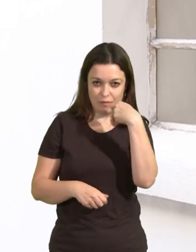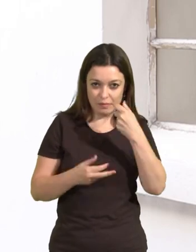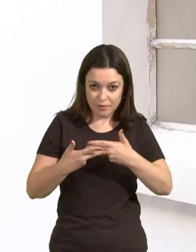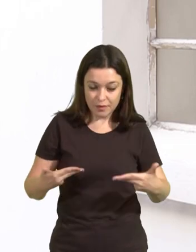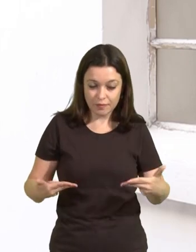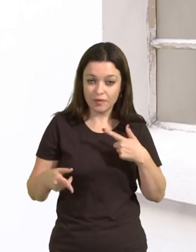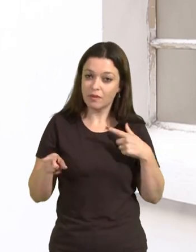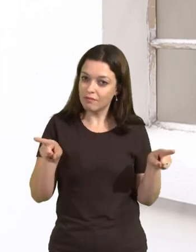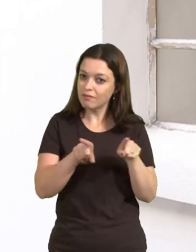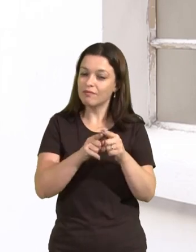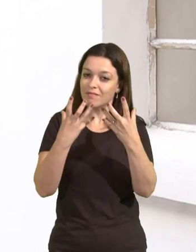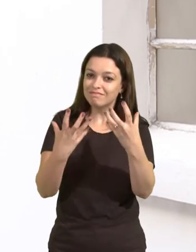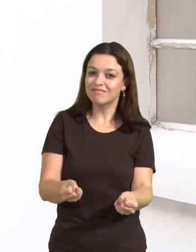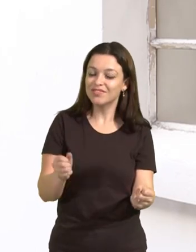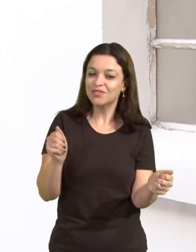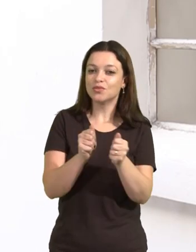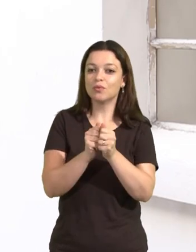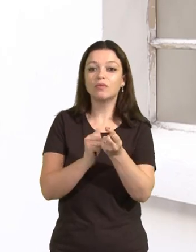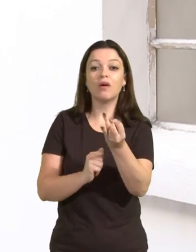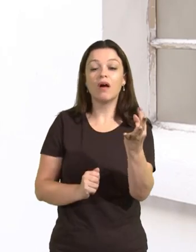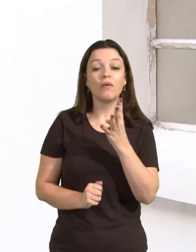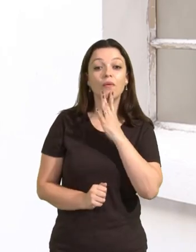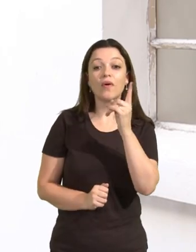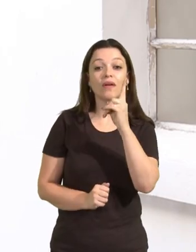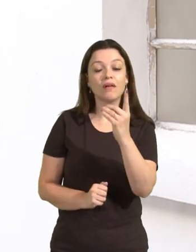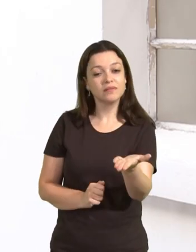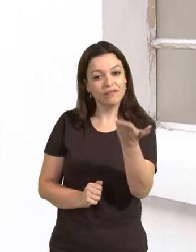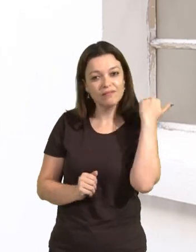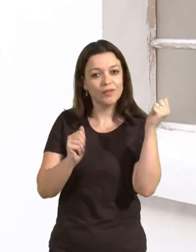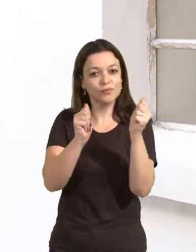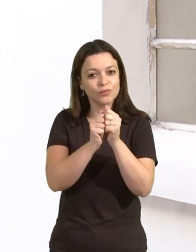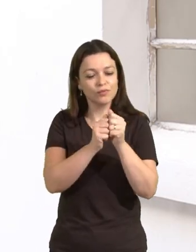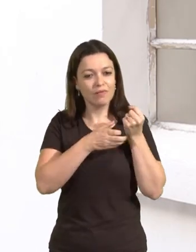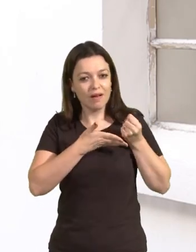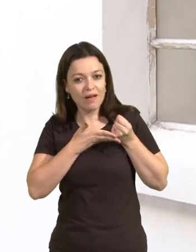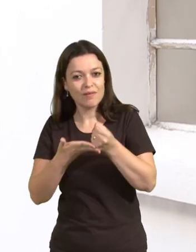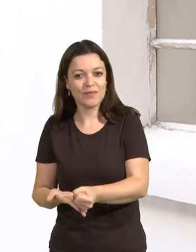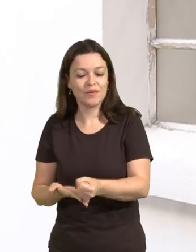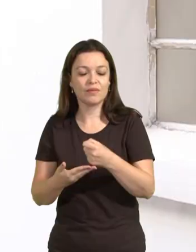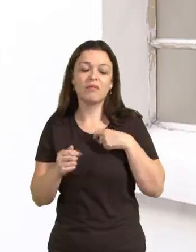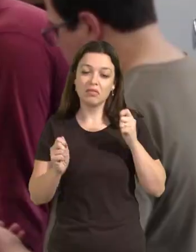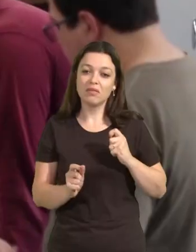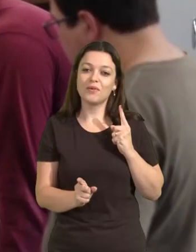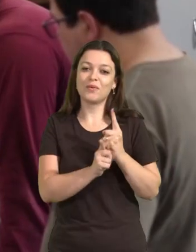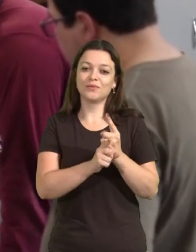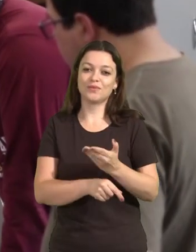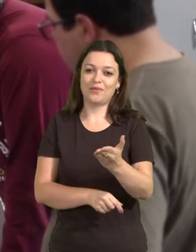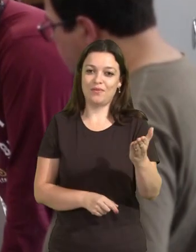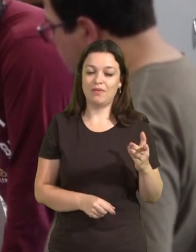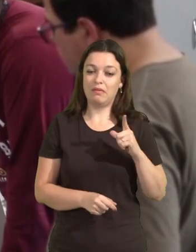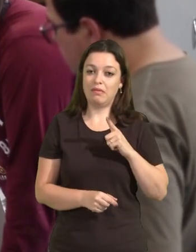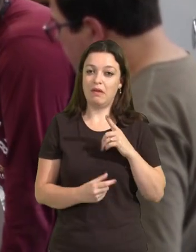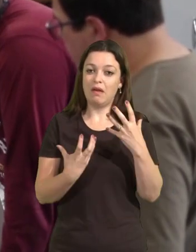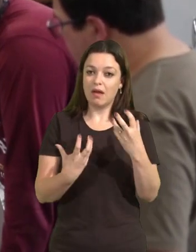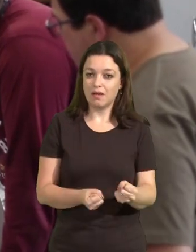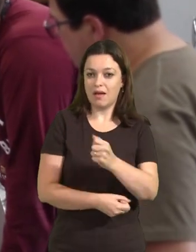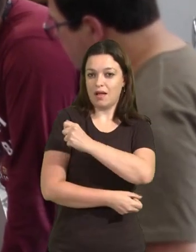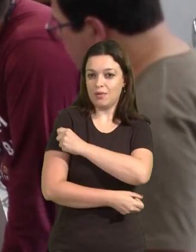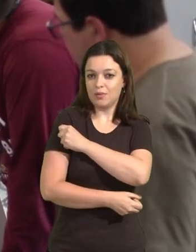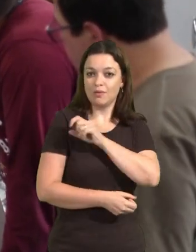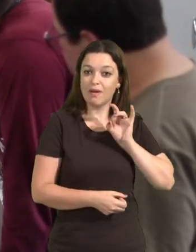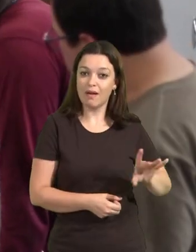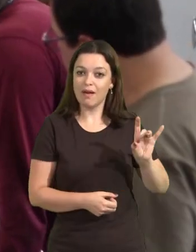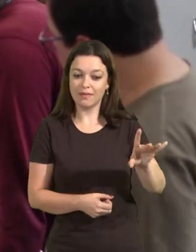querem estar com você e falar, olha, vamos junto nessa aí. Entendeu? A pessoa que nem te conhece e fala, olha, vamos te dar um apoio aí. Entendeu? E aqui a gente encontrou muito isso nos